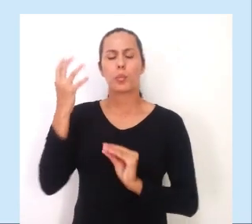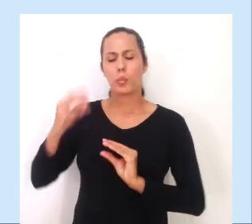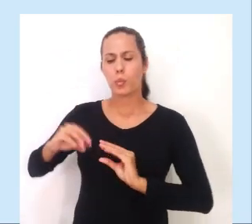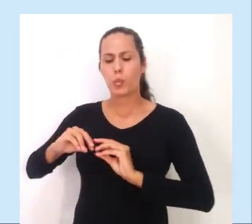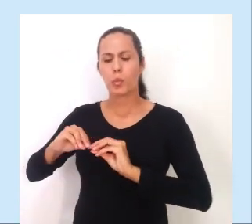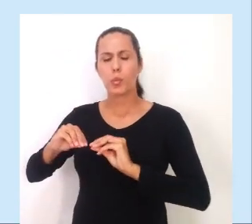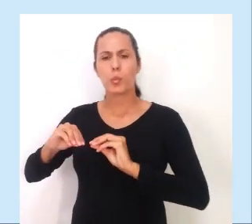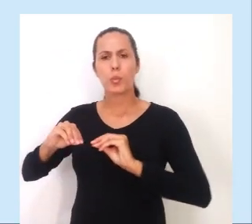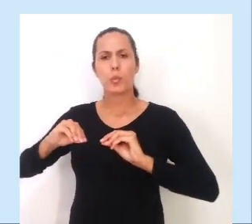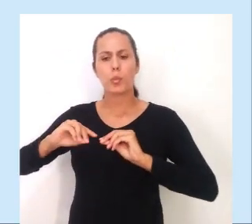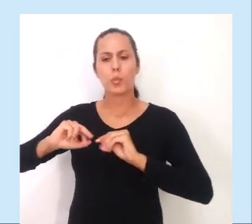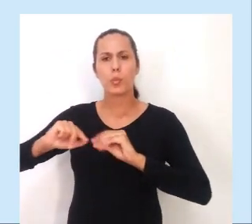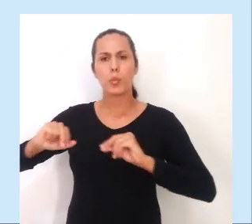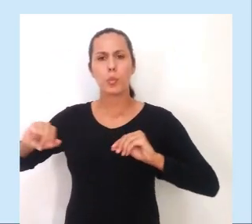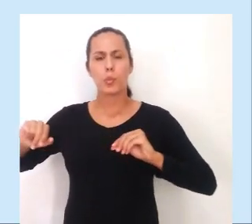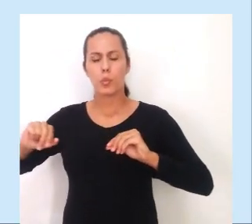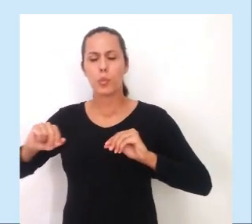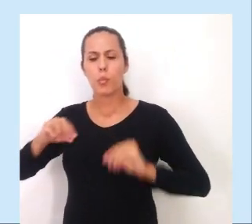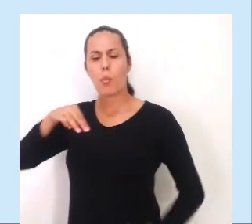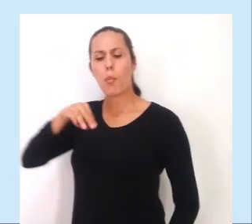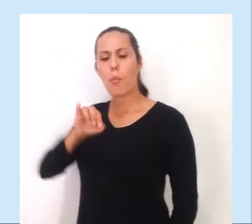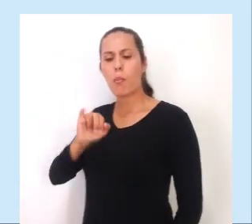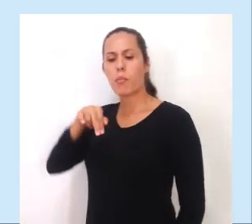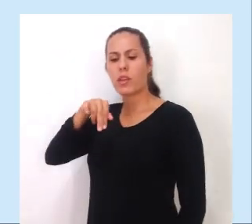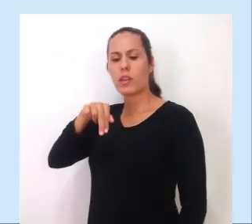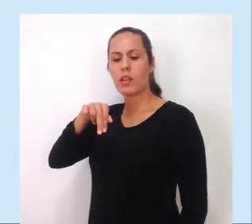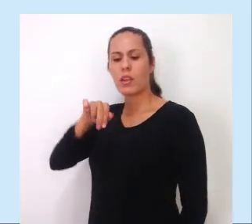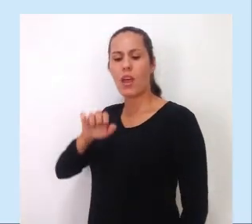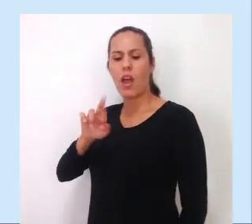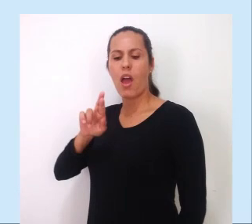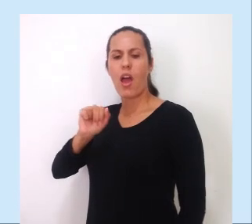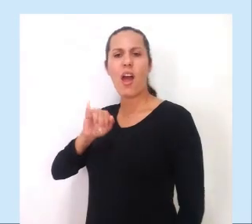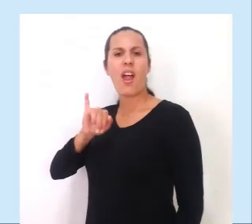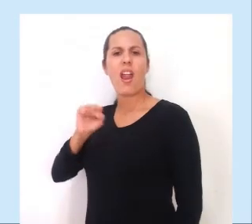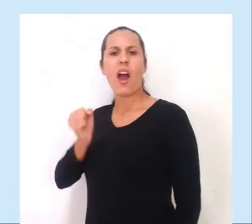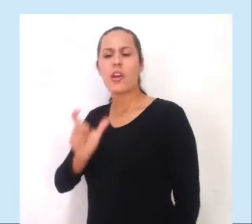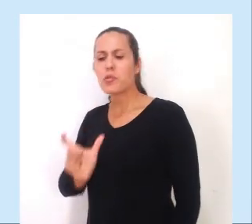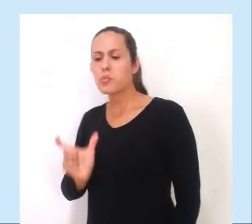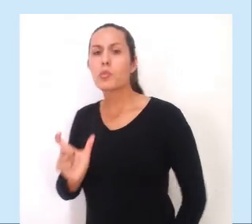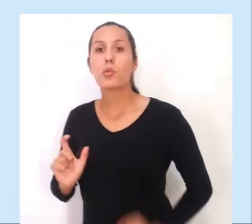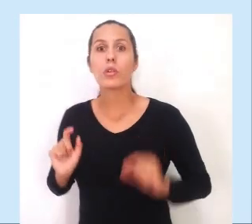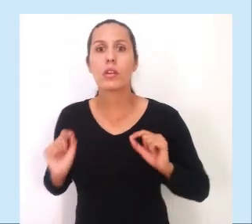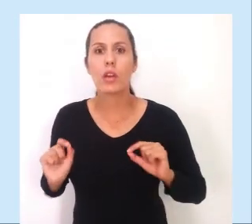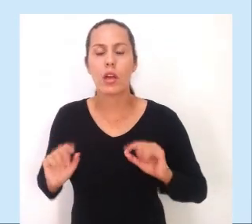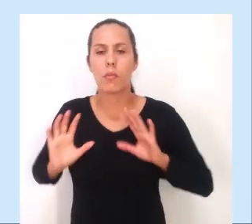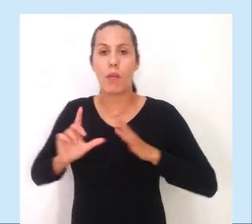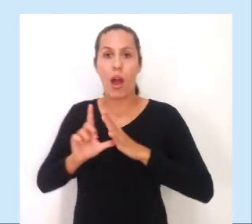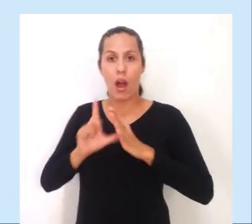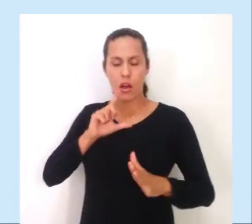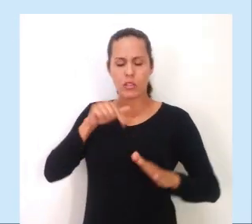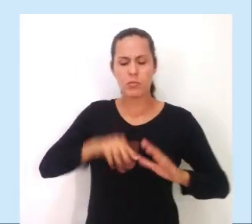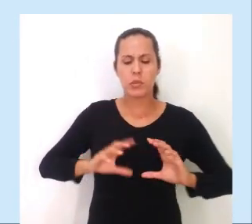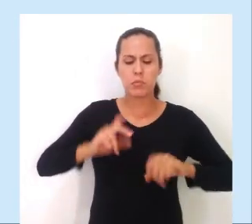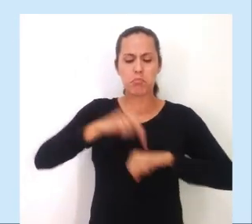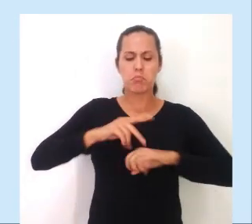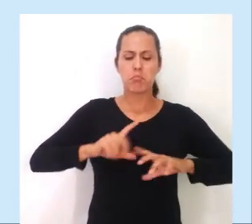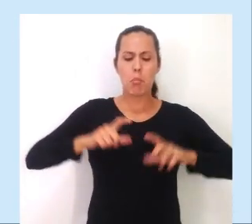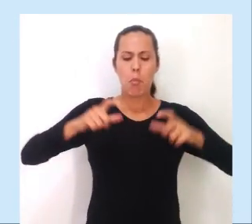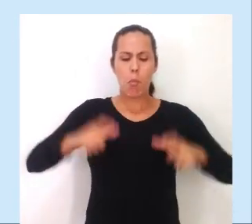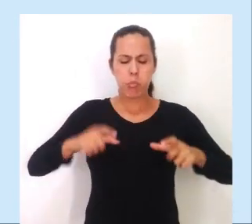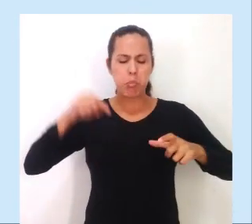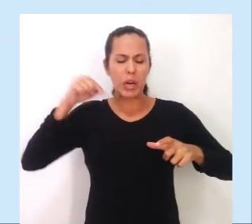como é que danado foi formado a rocha? Então a gente tem que começar falando sobre